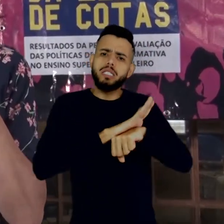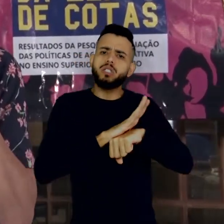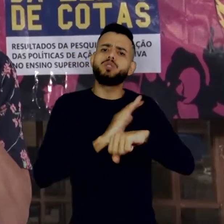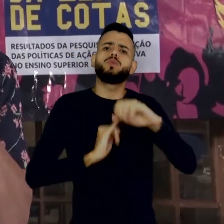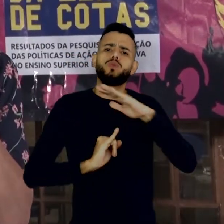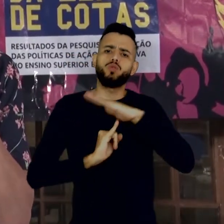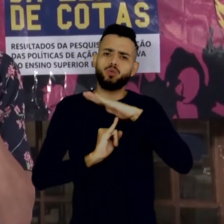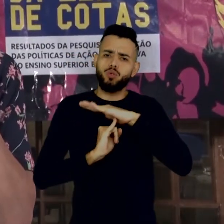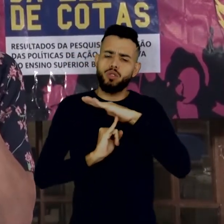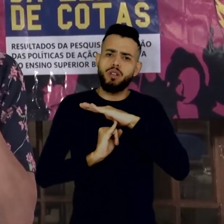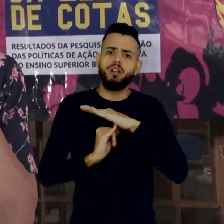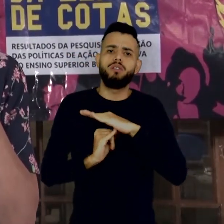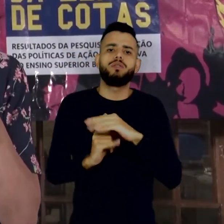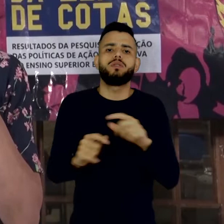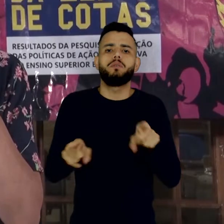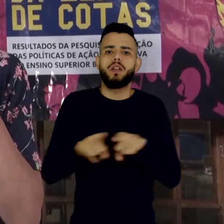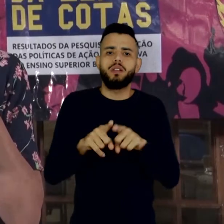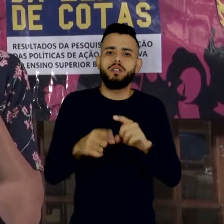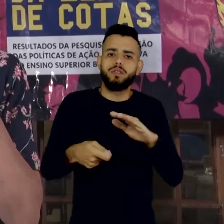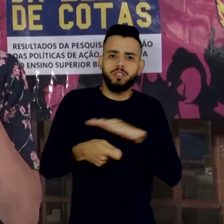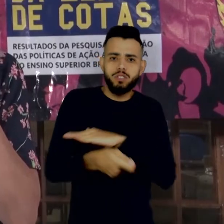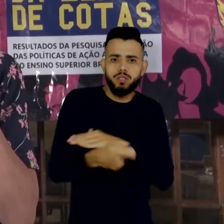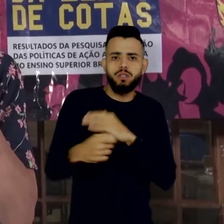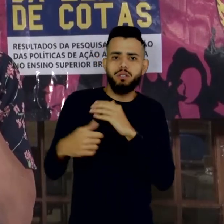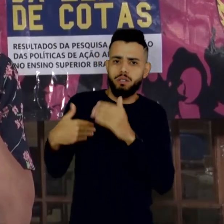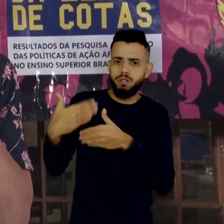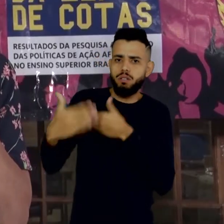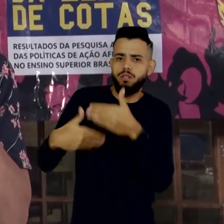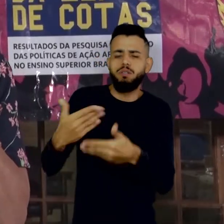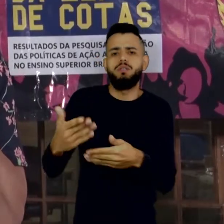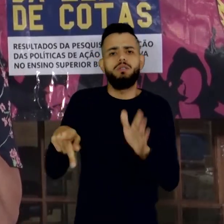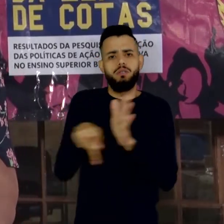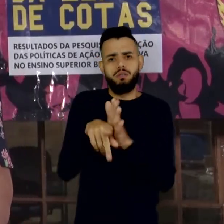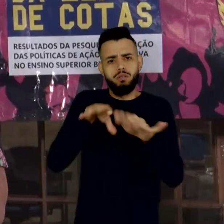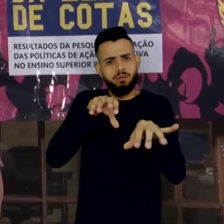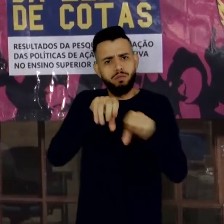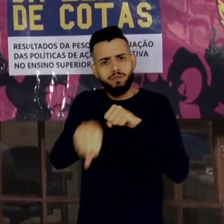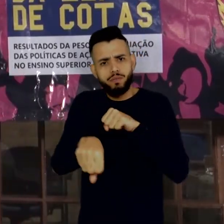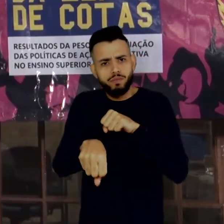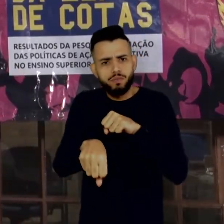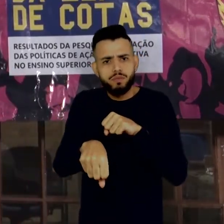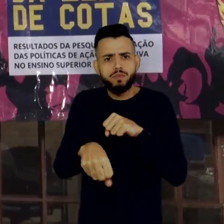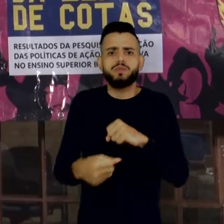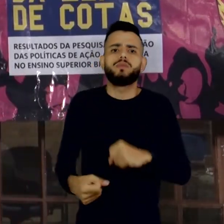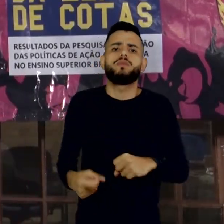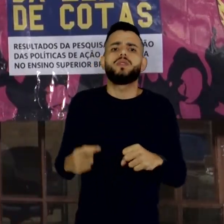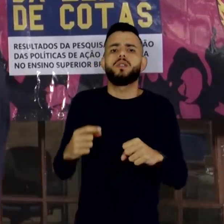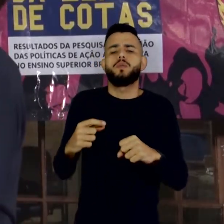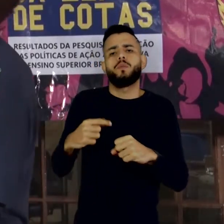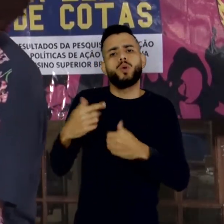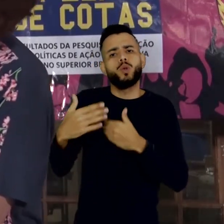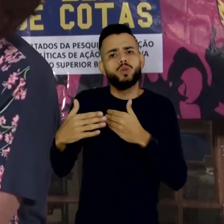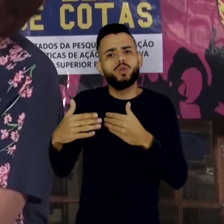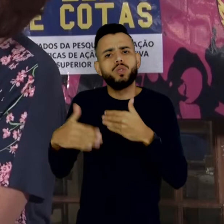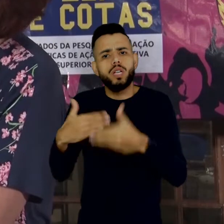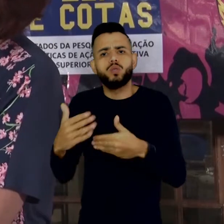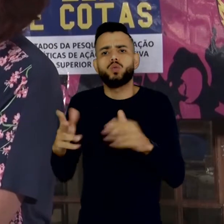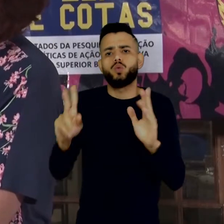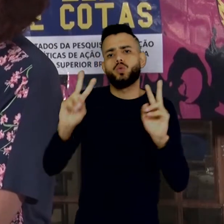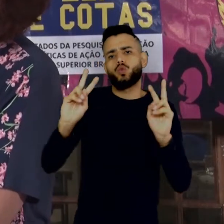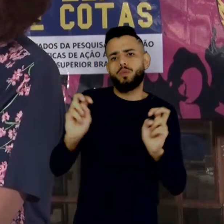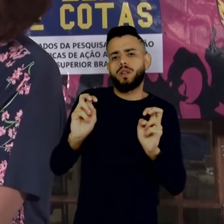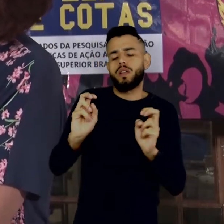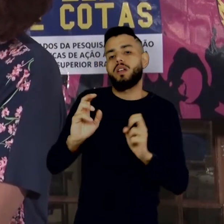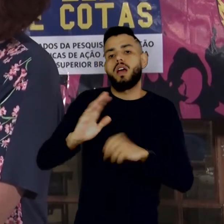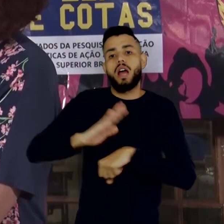e de se investir em processos de formação, processos sobre racismo